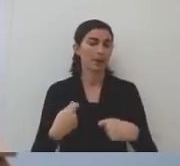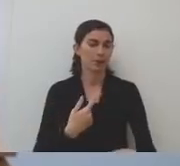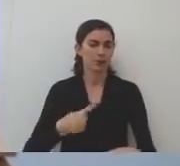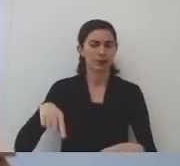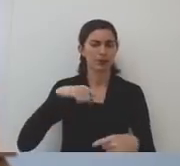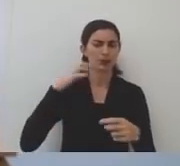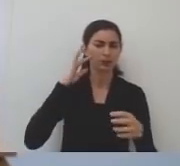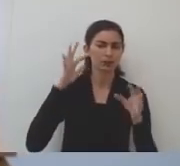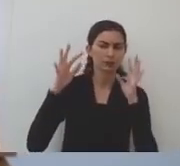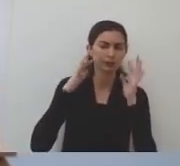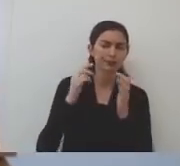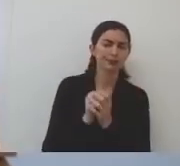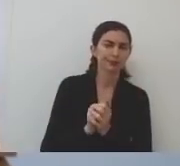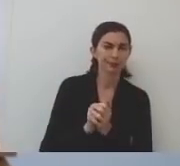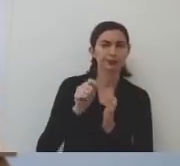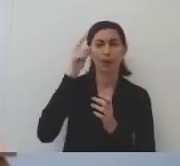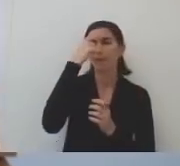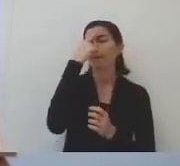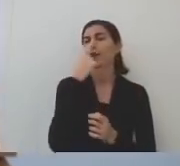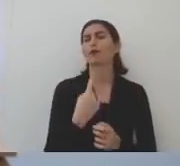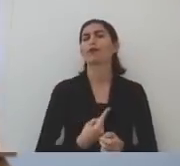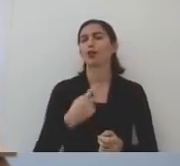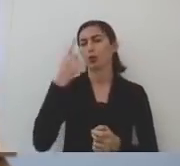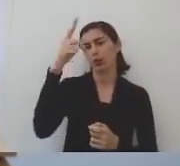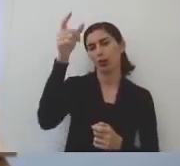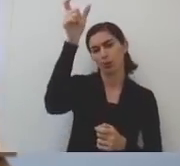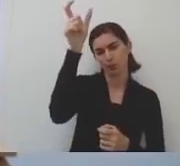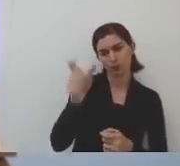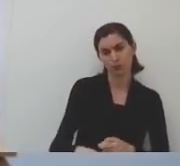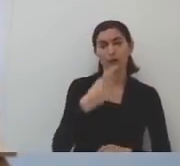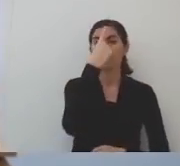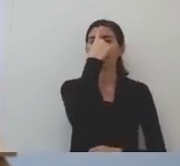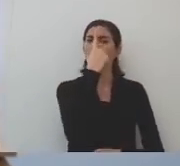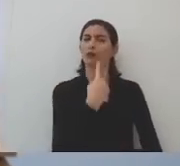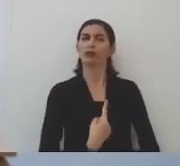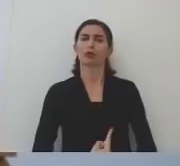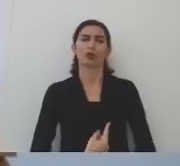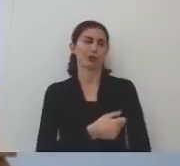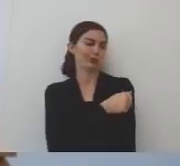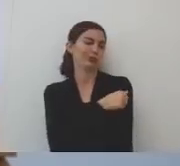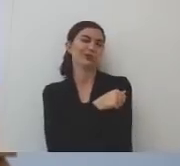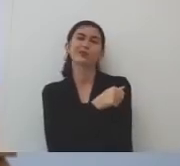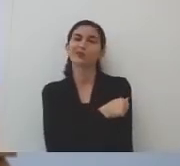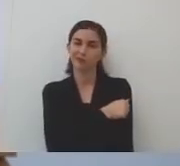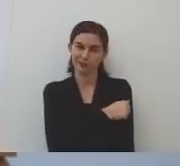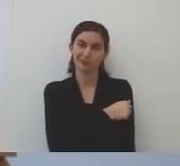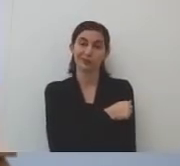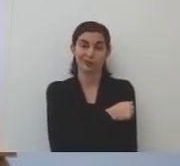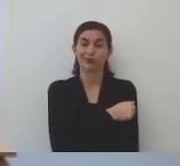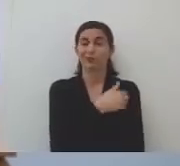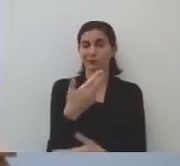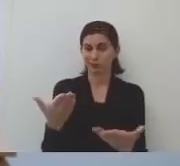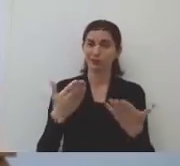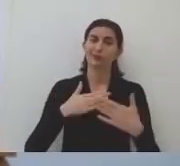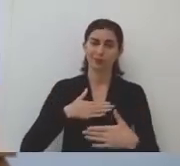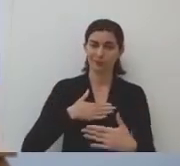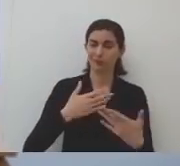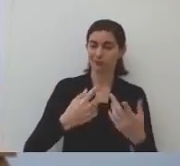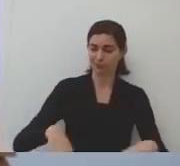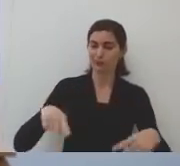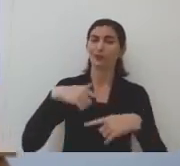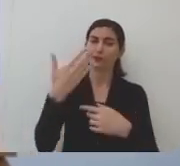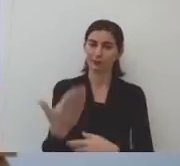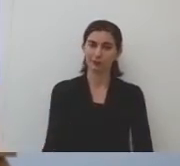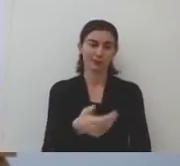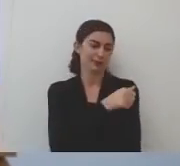precisa elencar os aspectos, o perfil desse nosso estudante. Na verdade, o público-alvo nosso, ele vem a